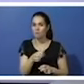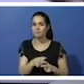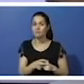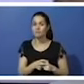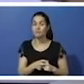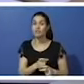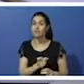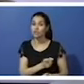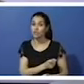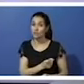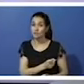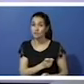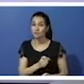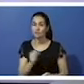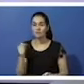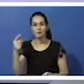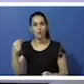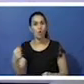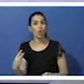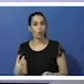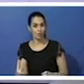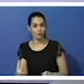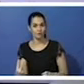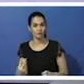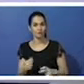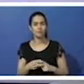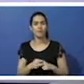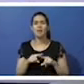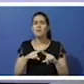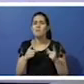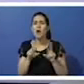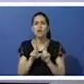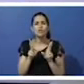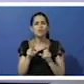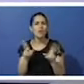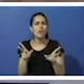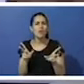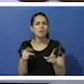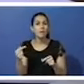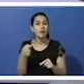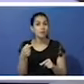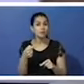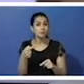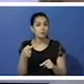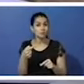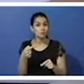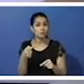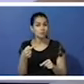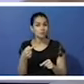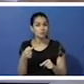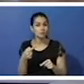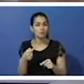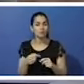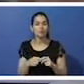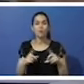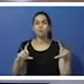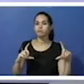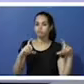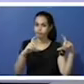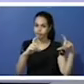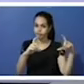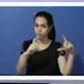Vai dar x e aqui vai dar 2. Como é uma diferença de 2², esse x e esse 2 eu vou colocar